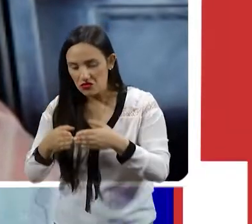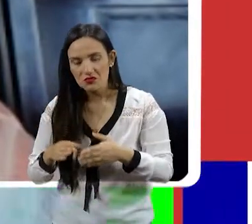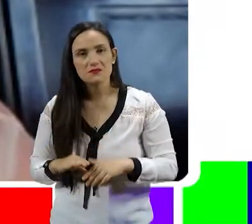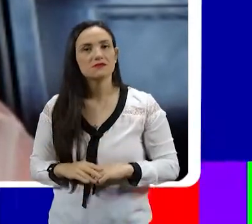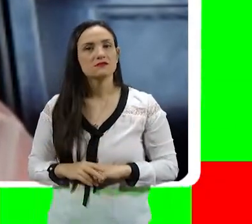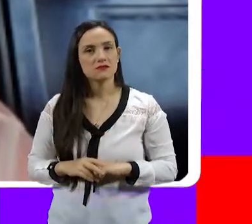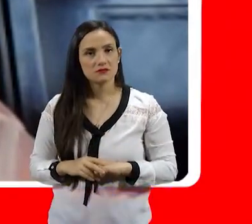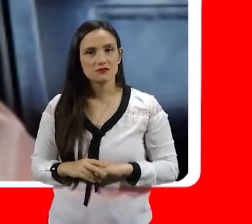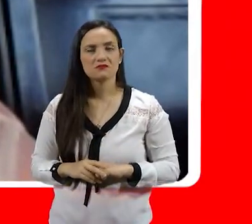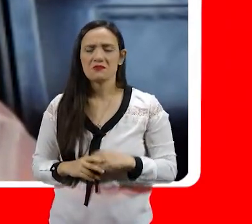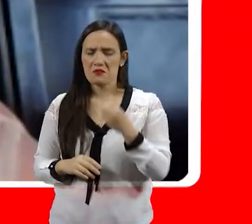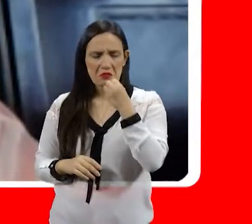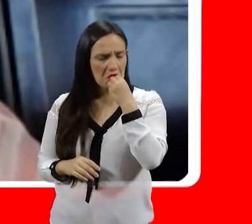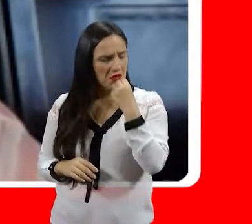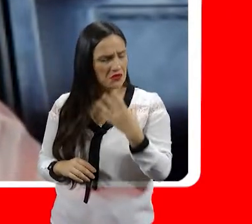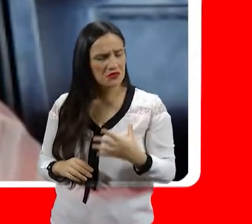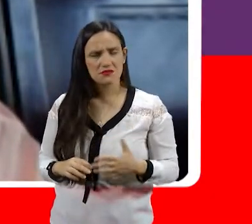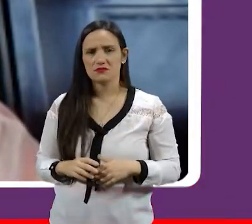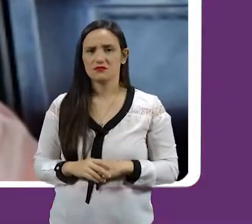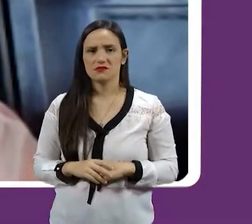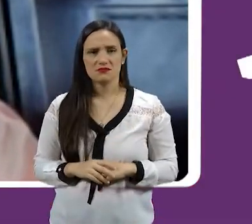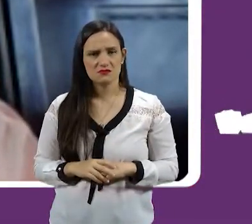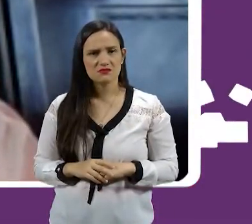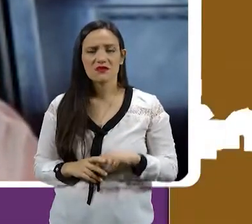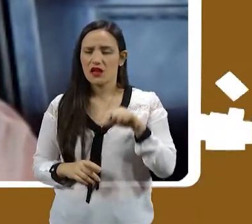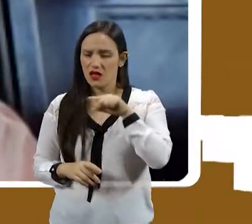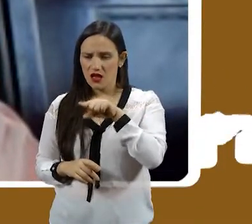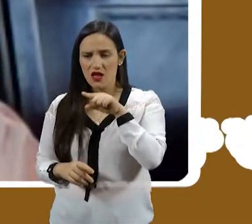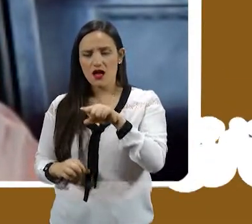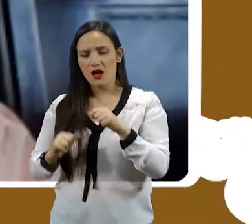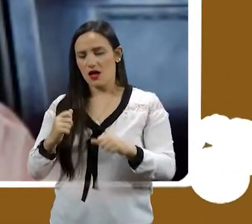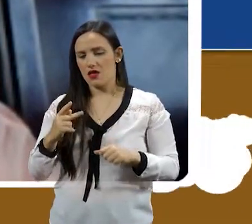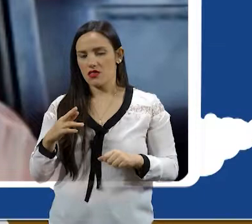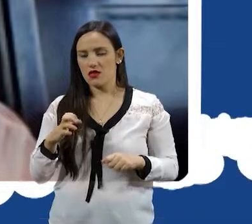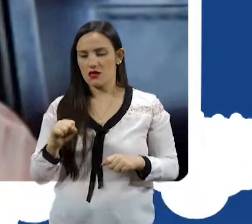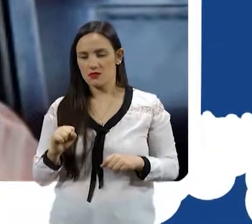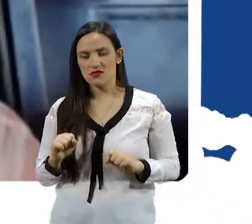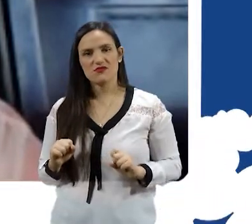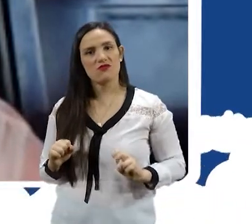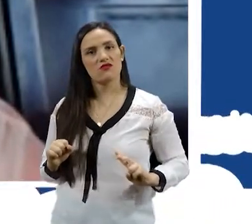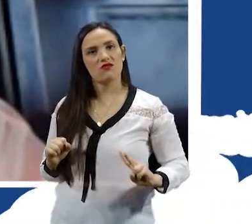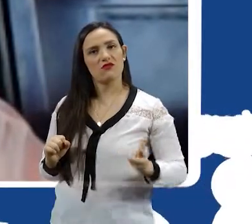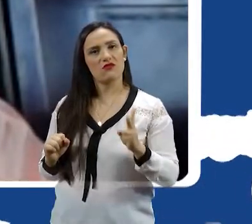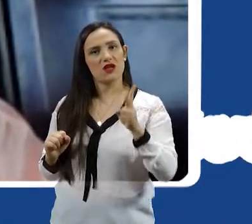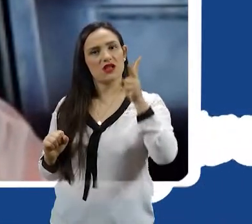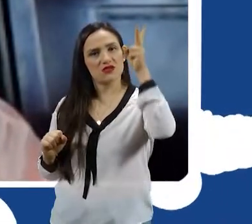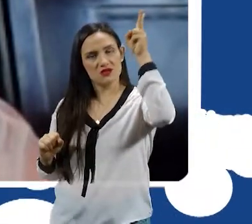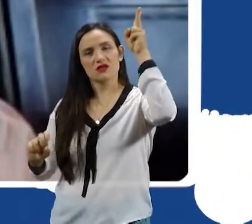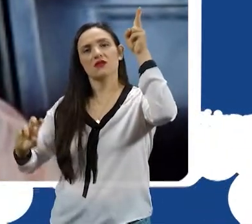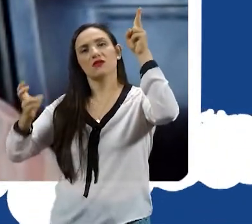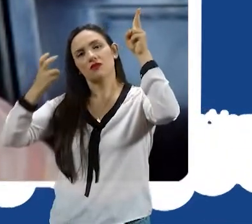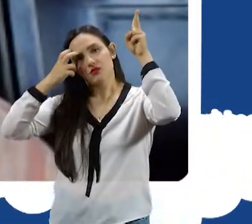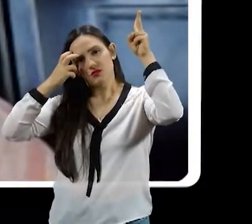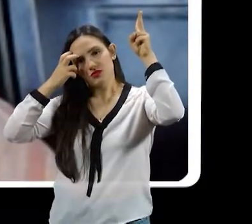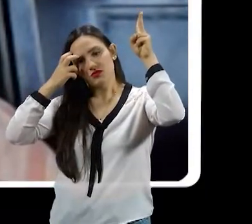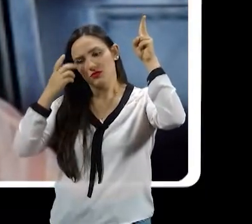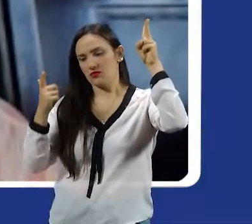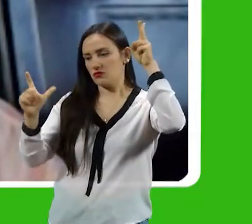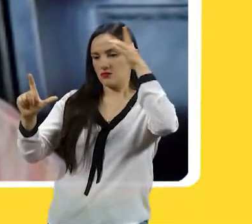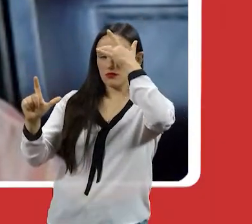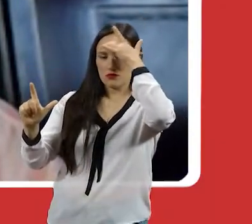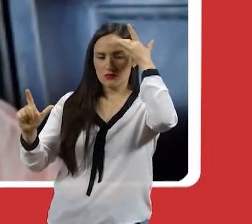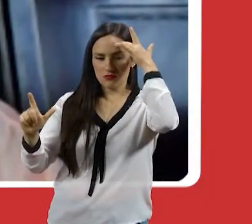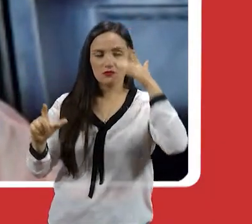uma pessoa boníssima, uma pessoa que valoriza muito a cultura,